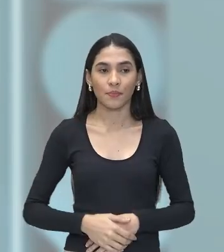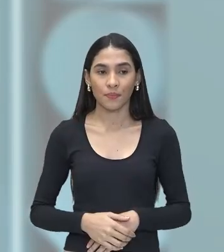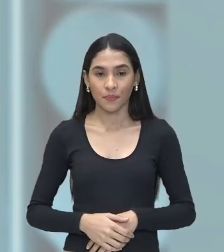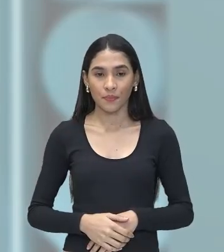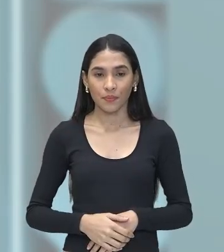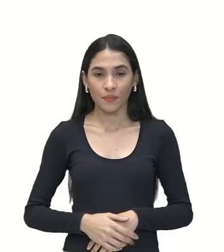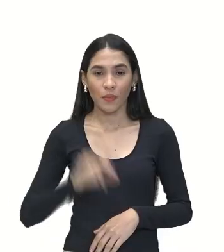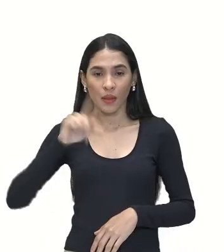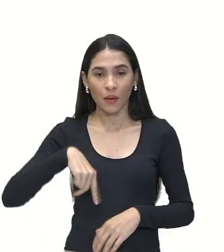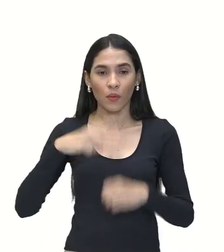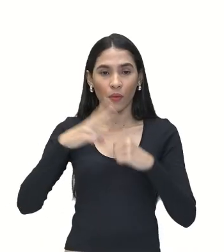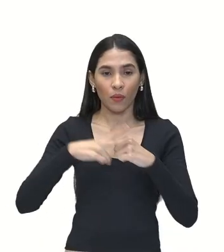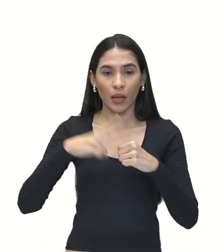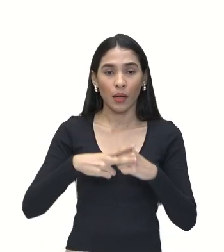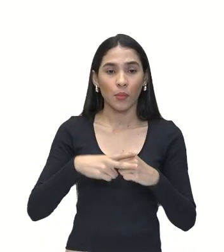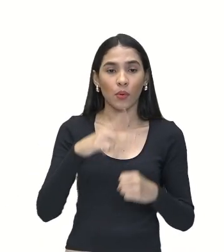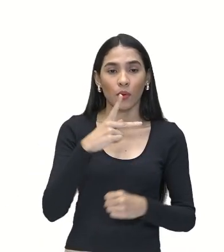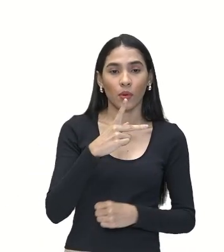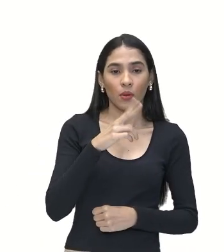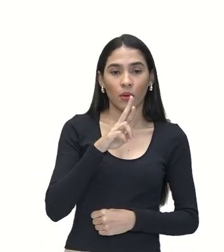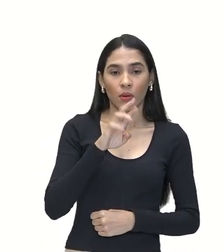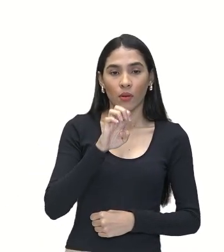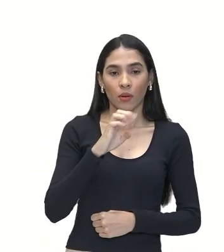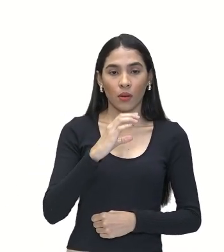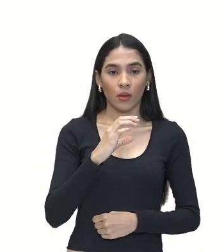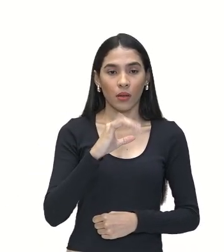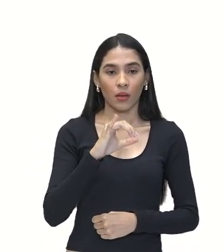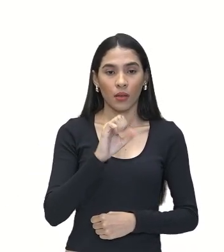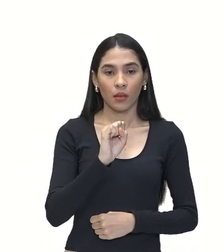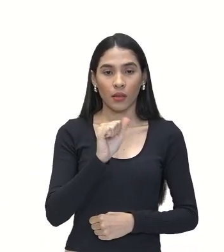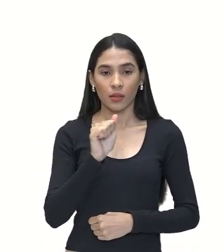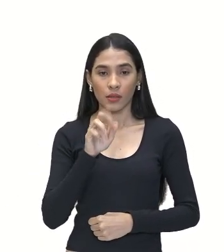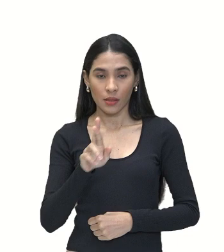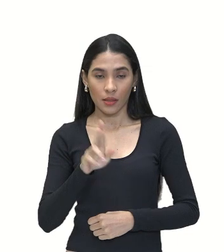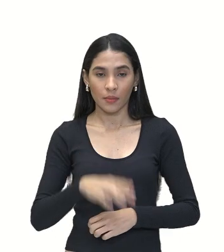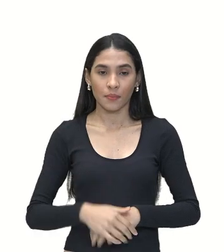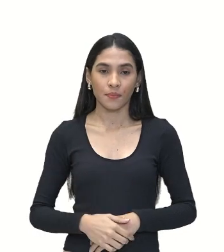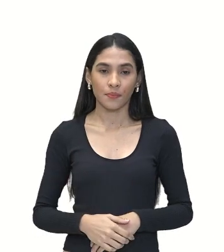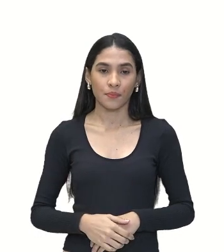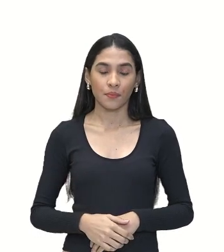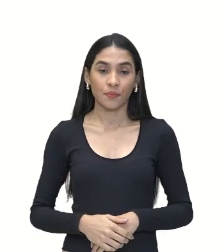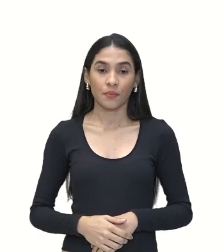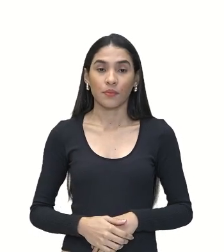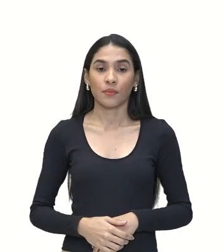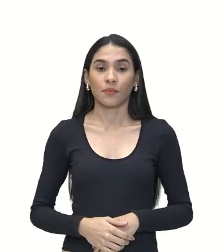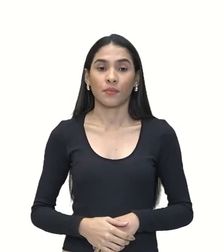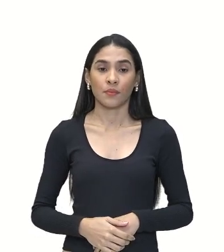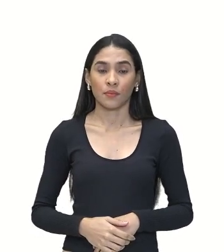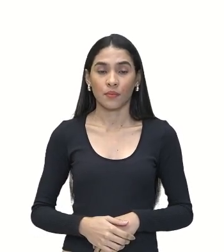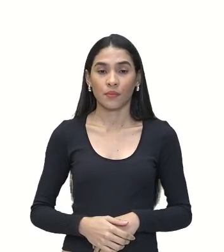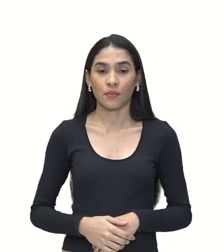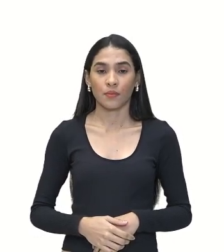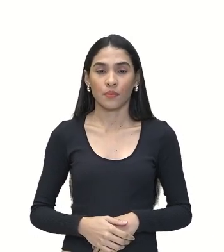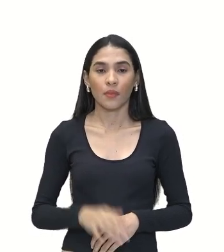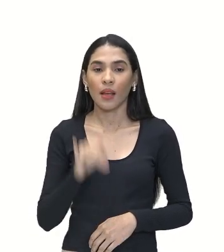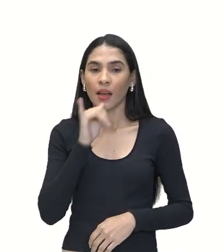regência é o verbo precisar. Colocando aí para vocês, olha só. No sentido de